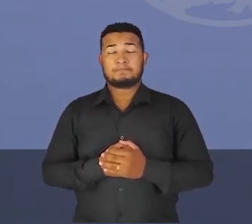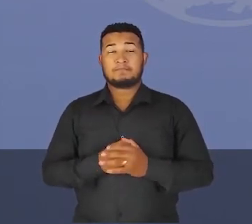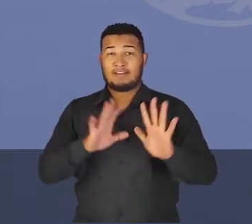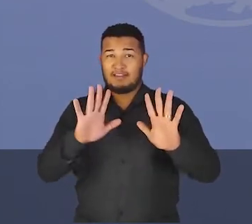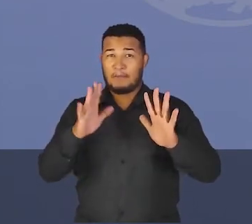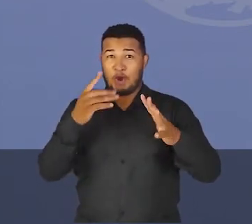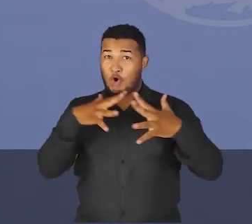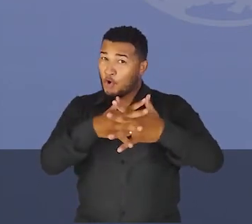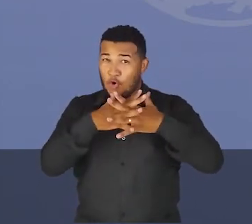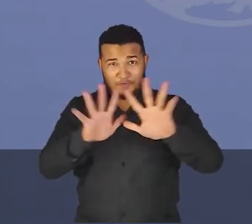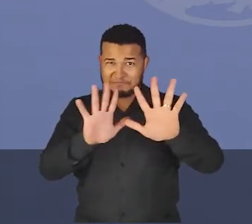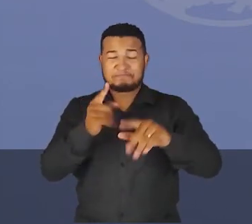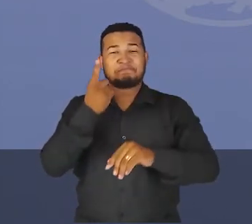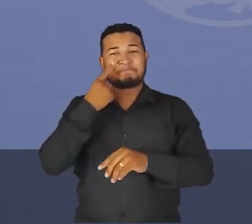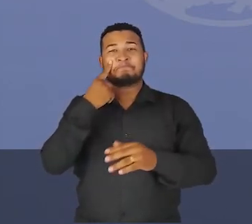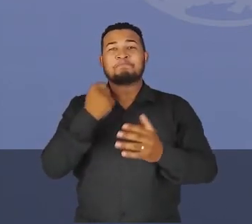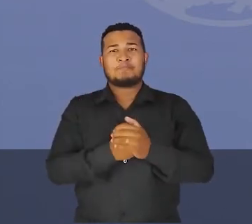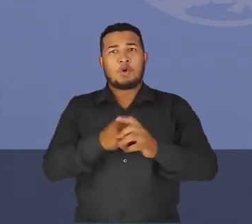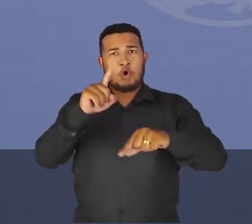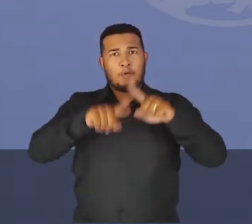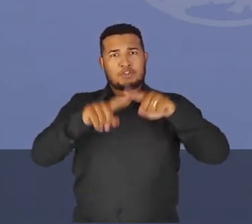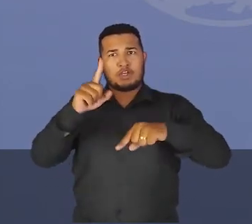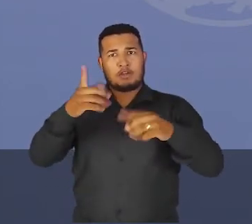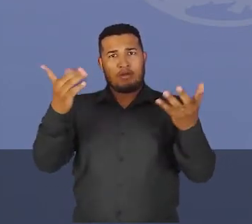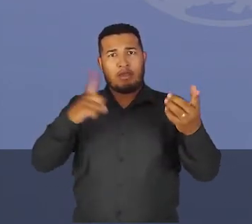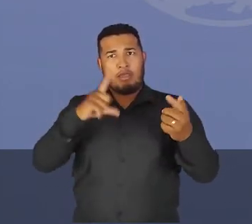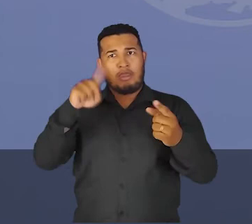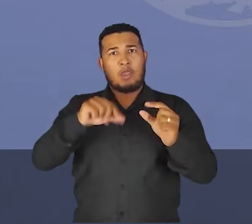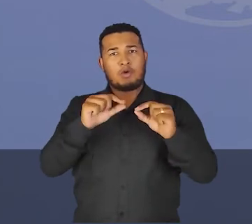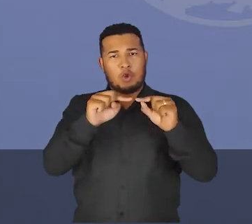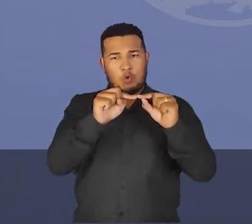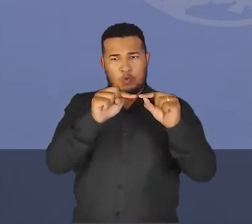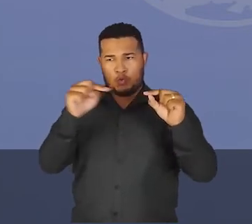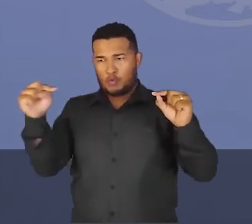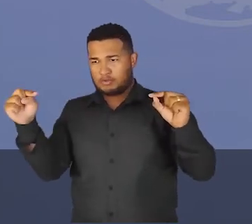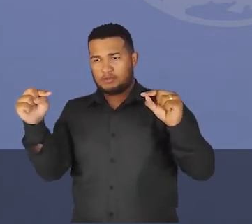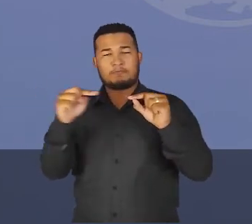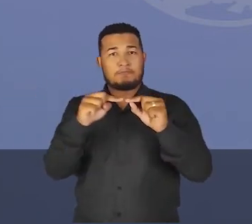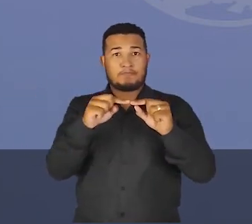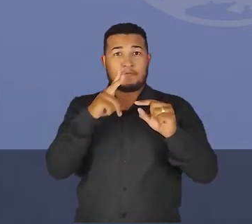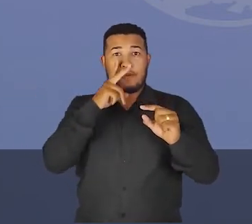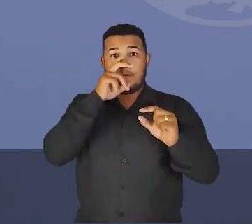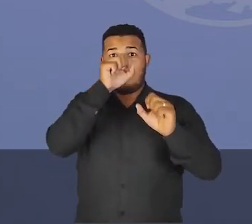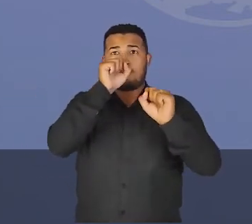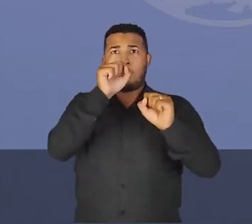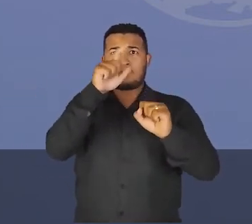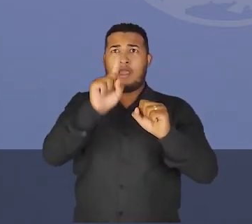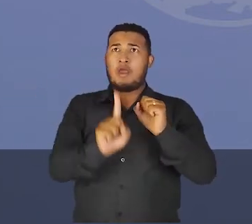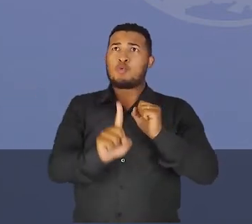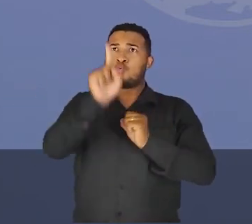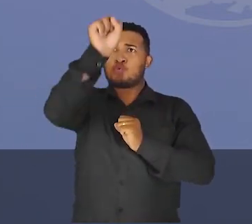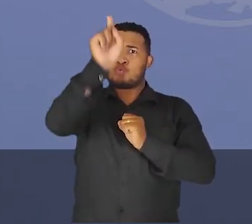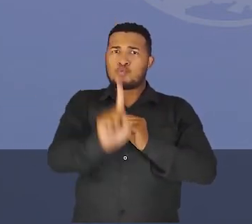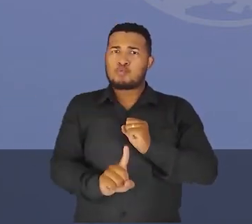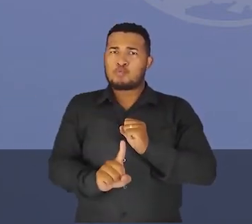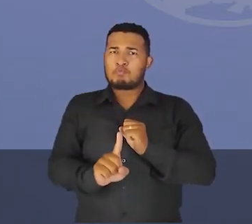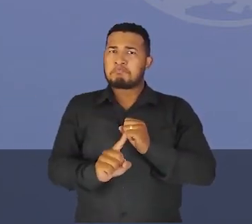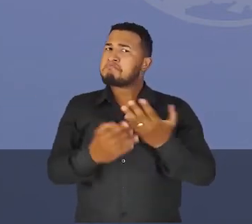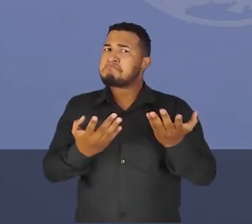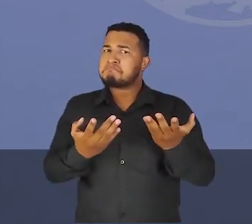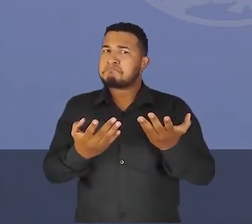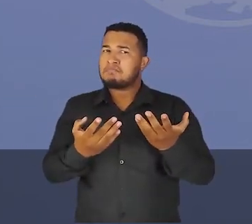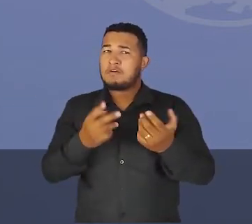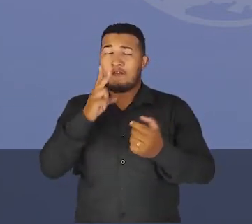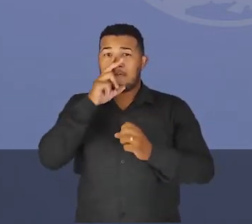não. O objeto vai andar na horizontal. A força-peso atua na vertical. Eu pergunto a você,